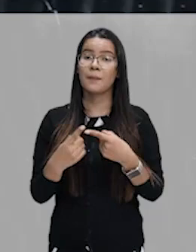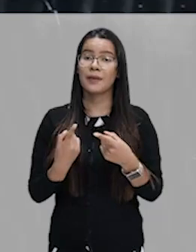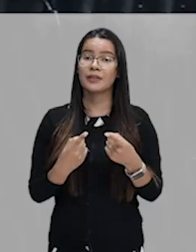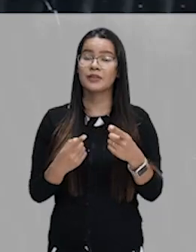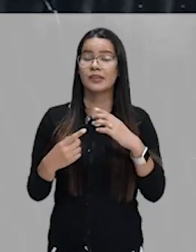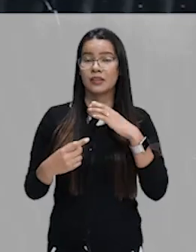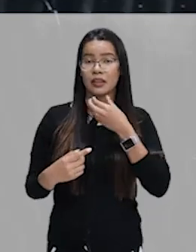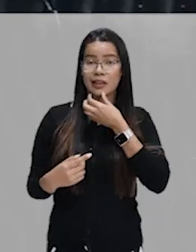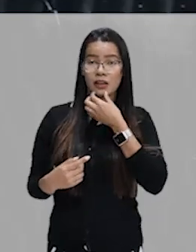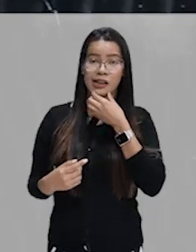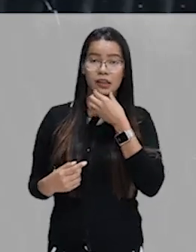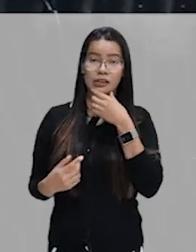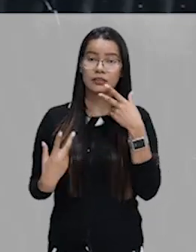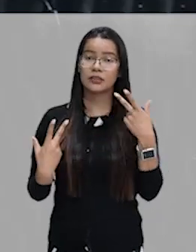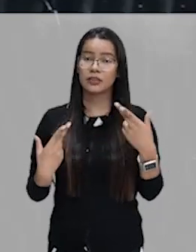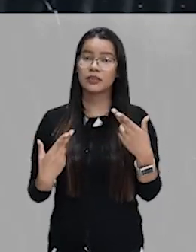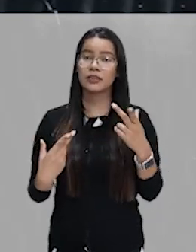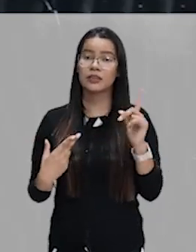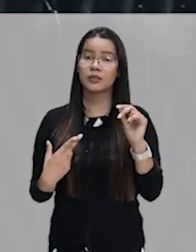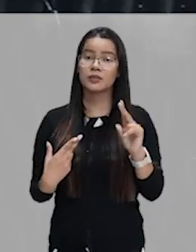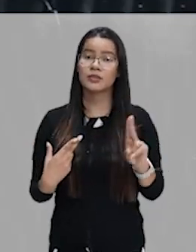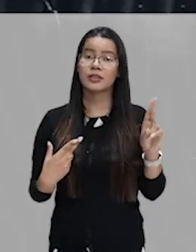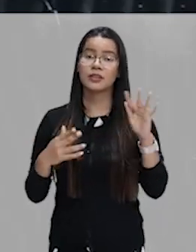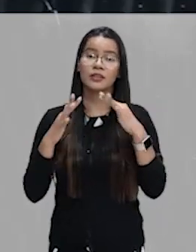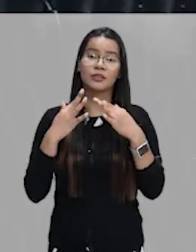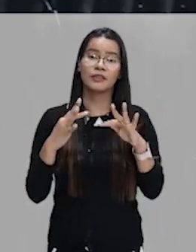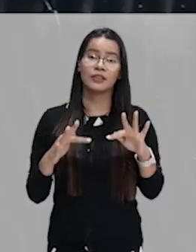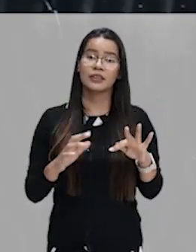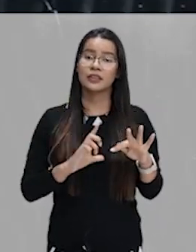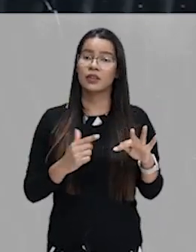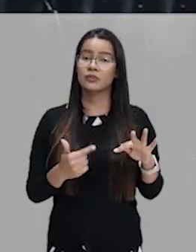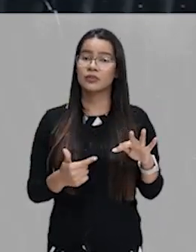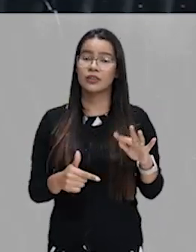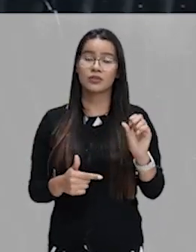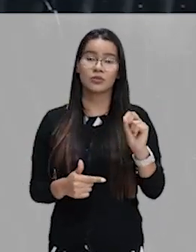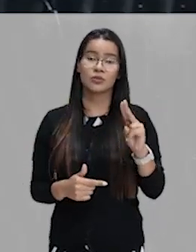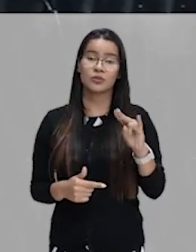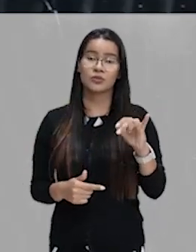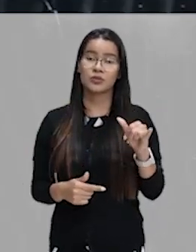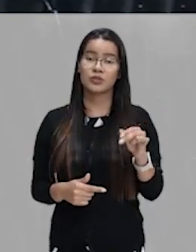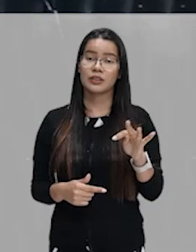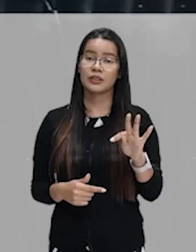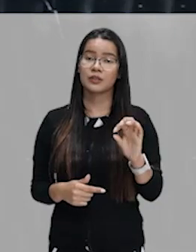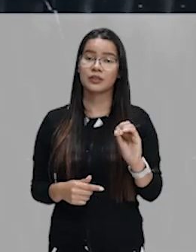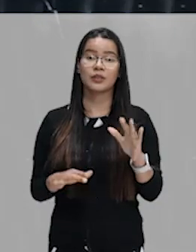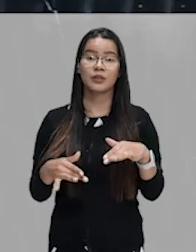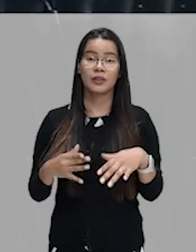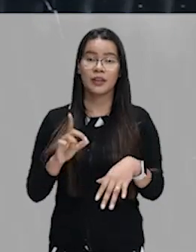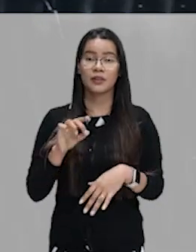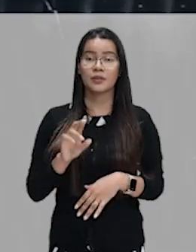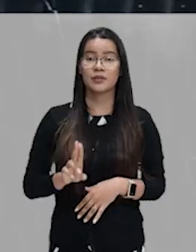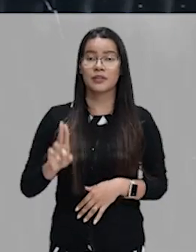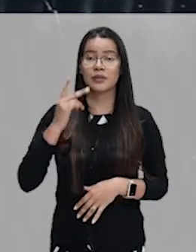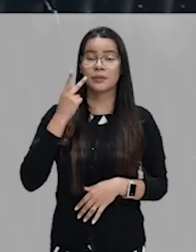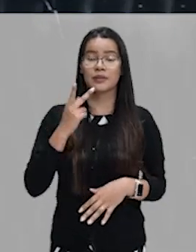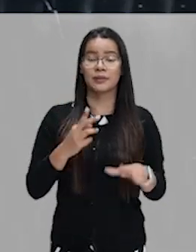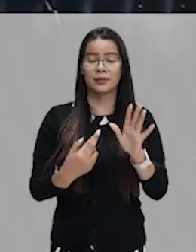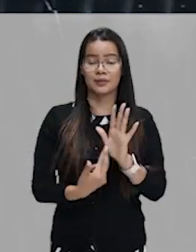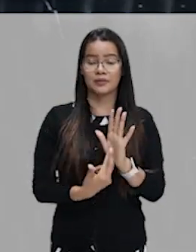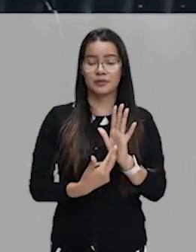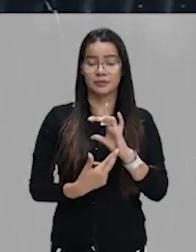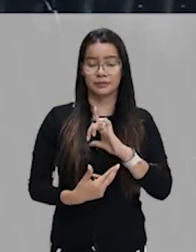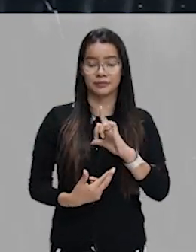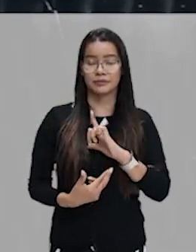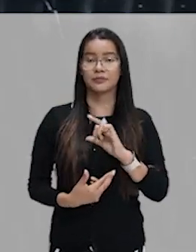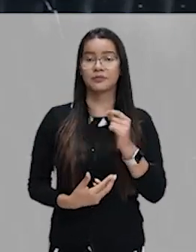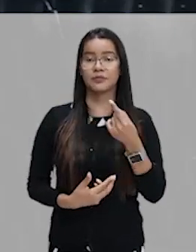be é utilizado em frases que não possuem sujeito. Então, ele serve para representar a existência de alguma